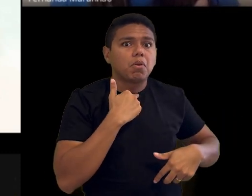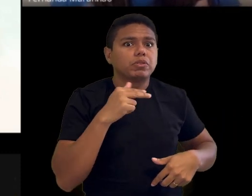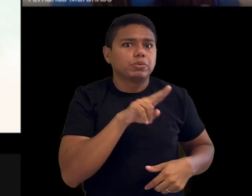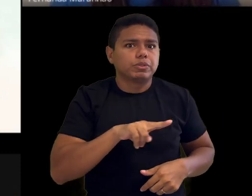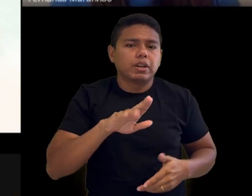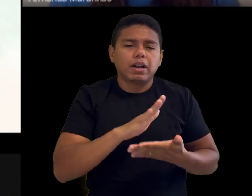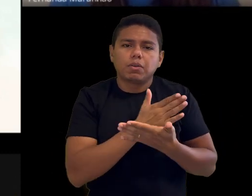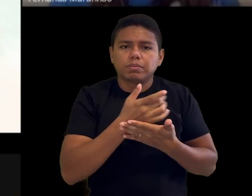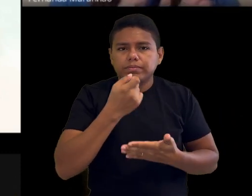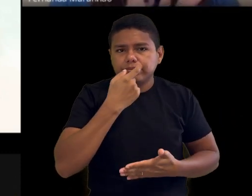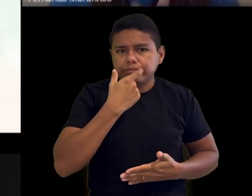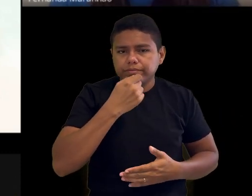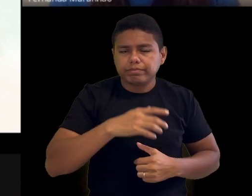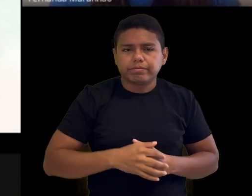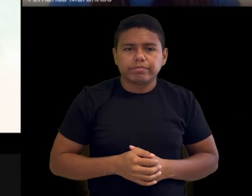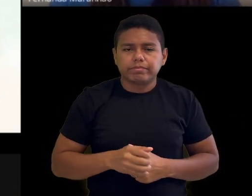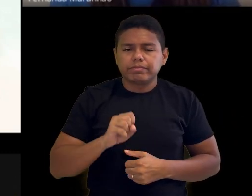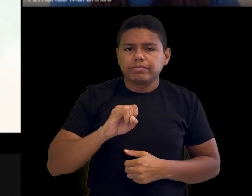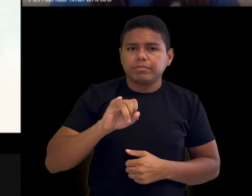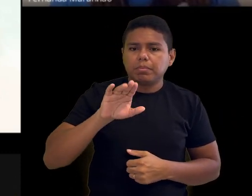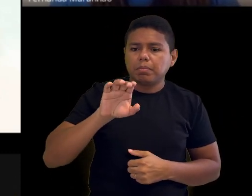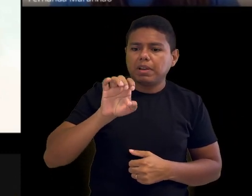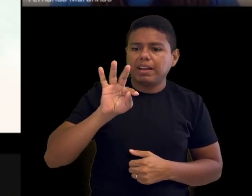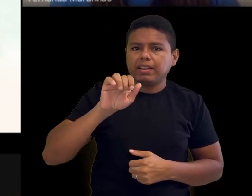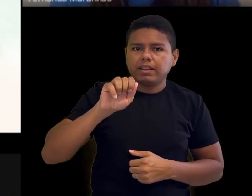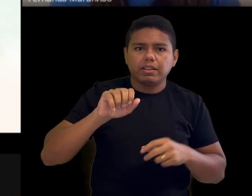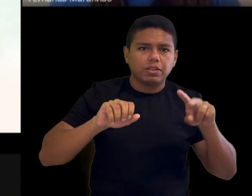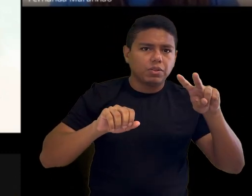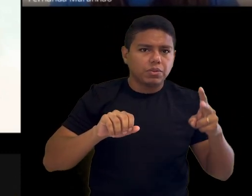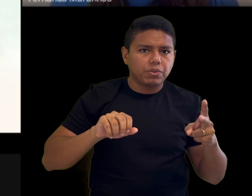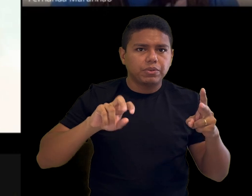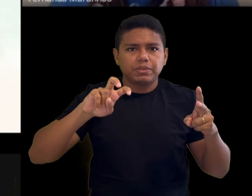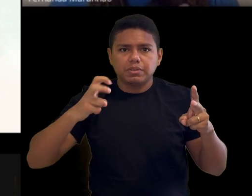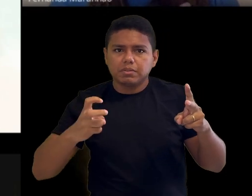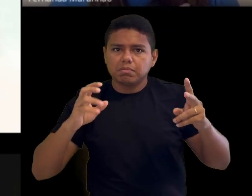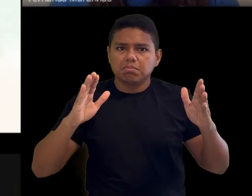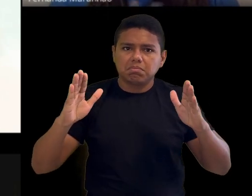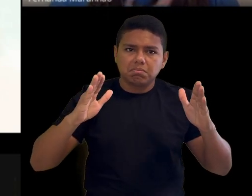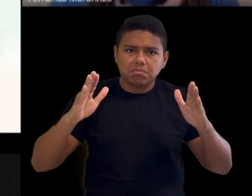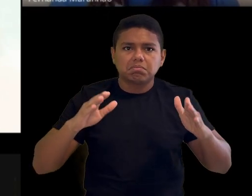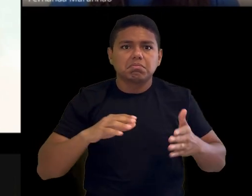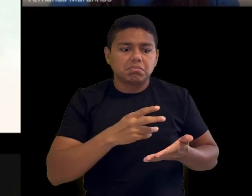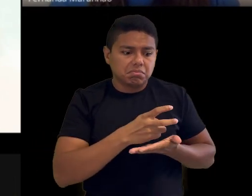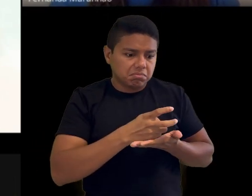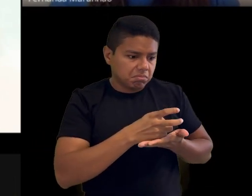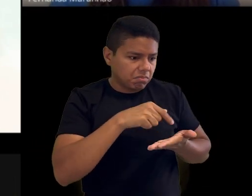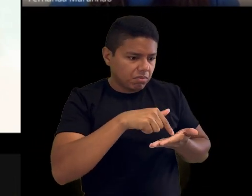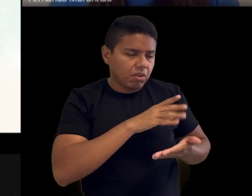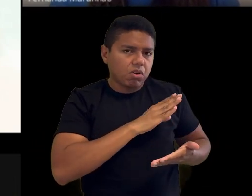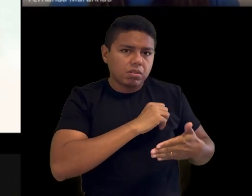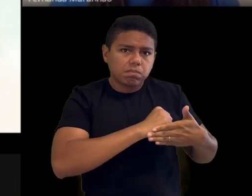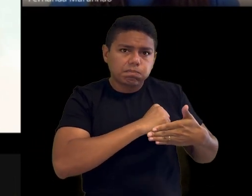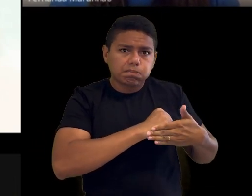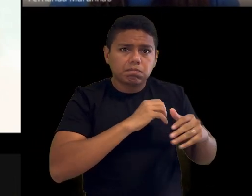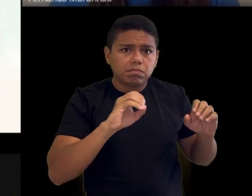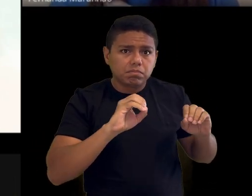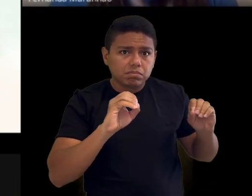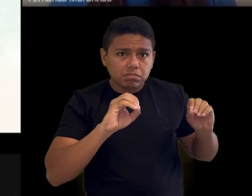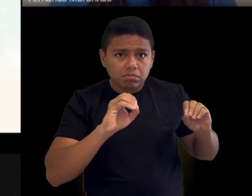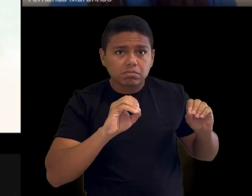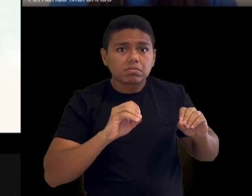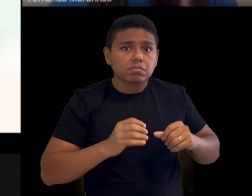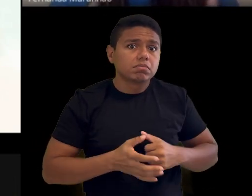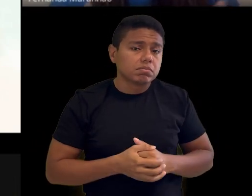entre 2 e 5.000, uma massa que não tem embrião com coração batendo e que tenha menos de 3,5 centímetros cúbicos,